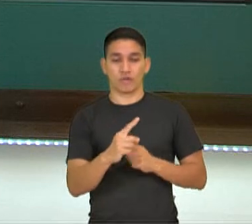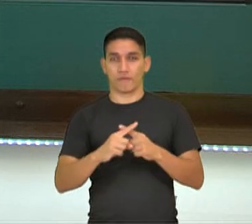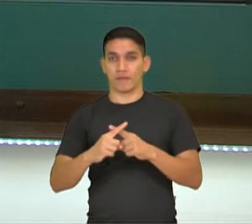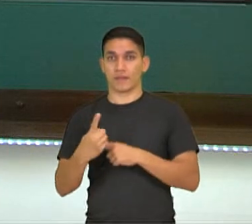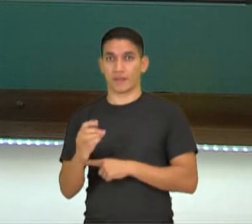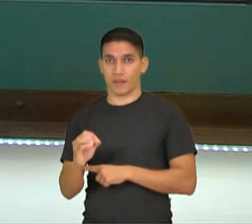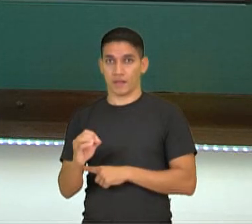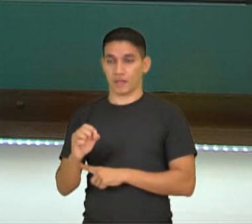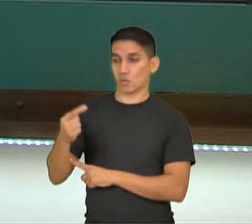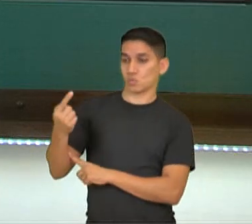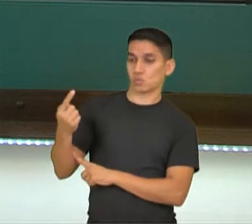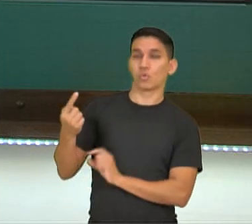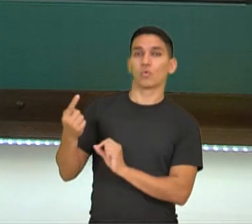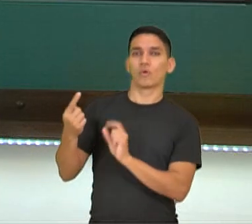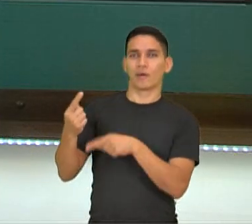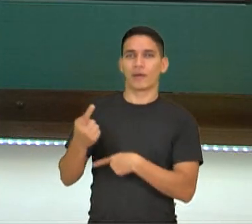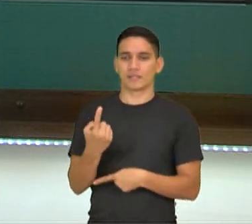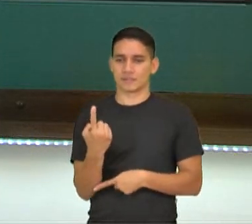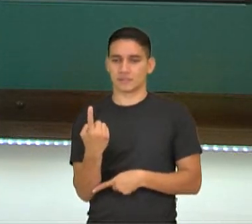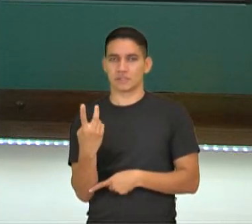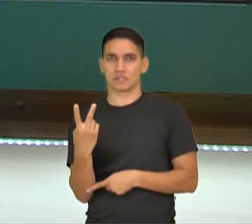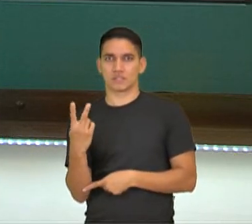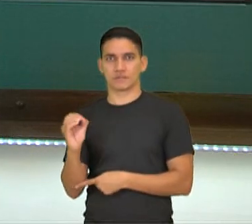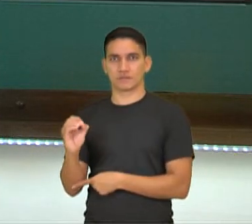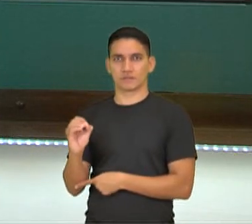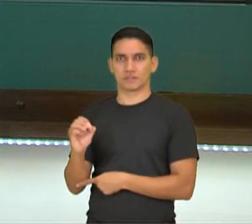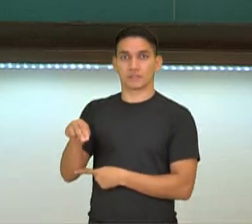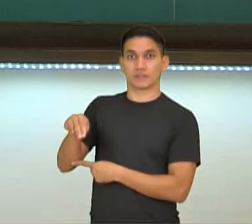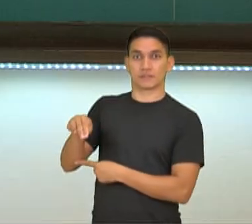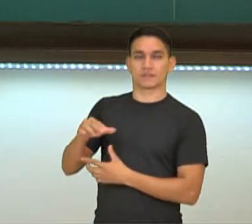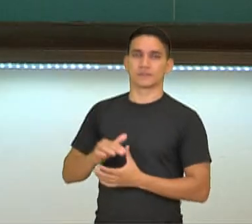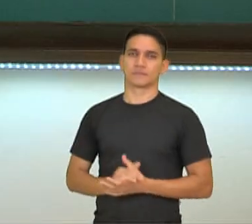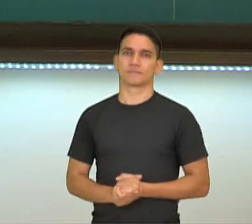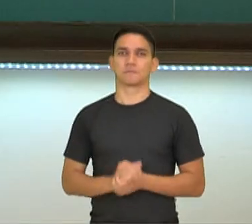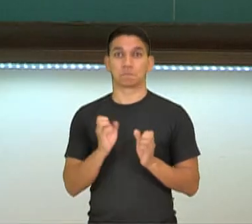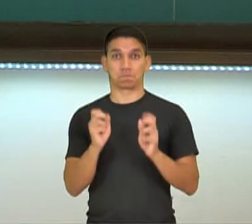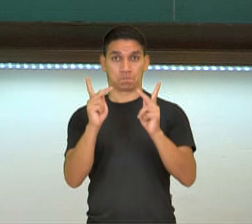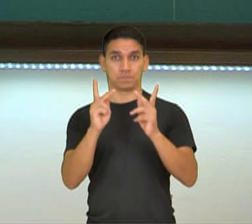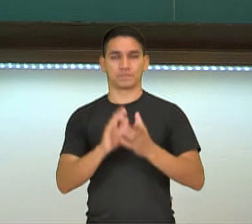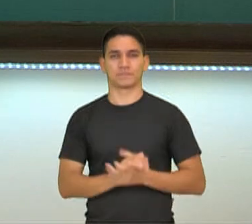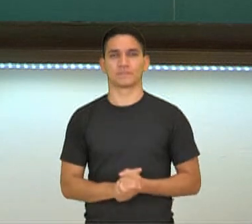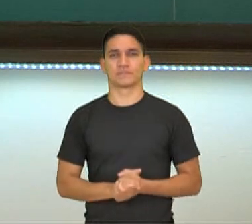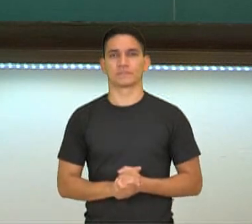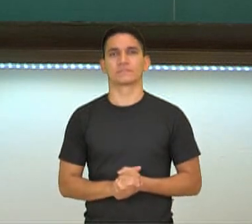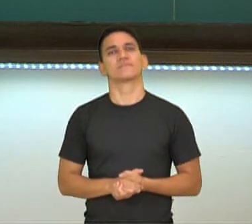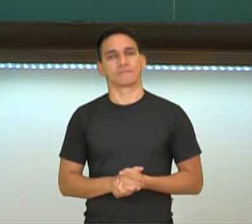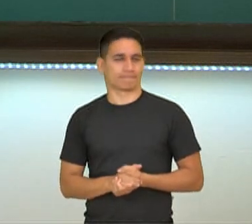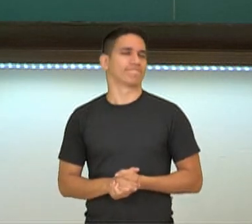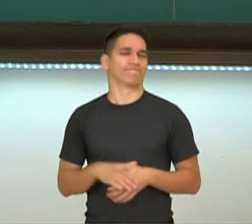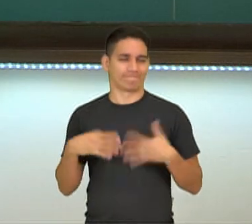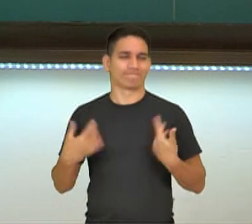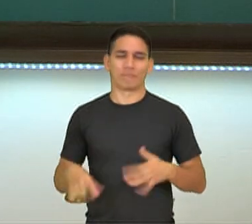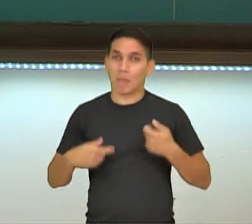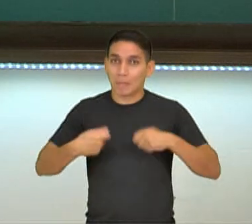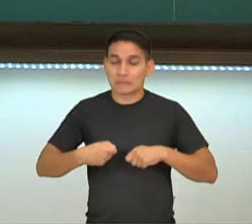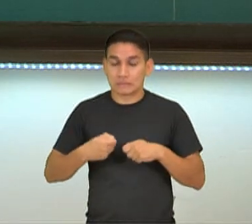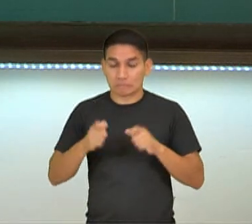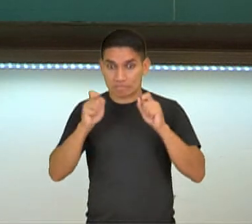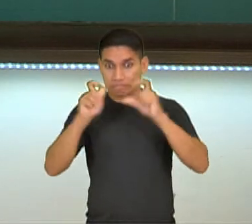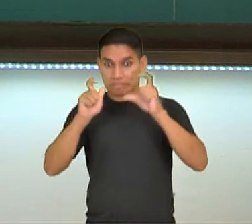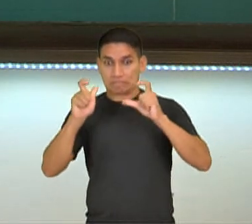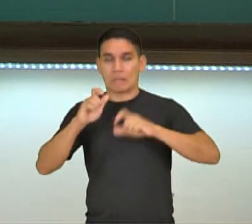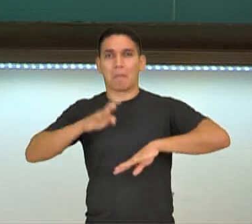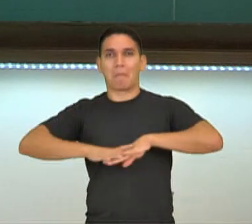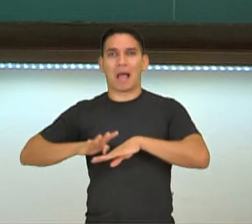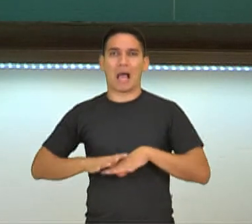que é 10, 120 newtons. Tá? Tem que trabalhar um pouquinho de matemática básica,